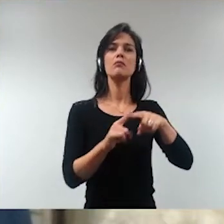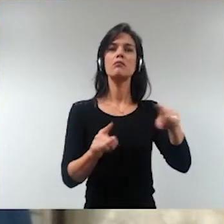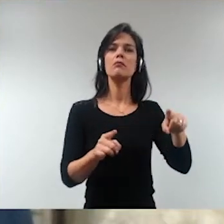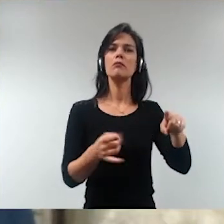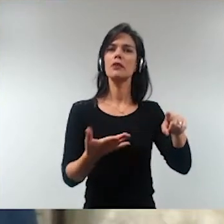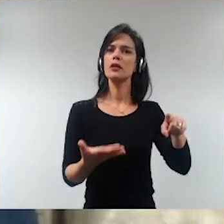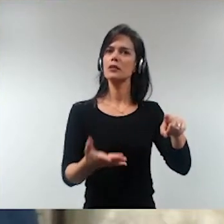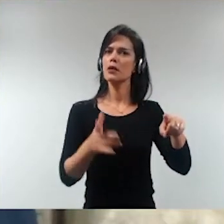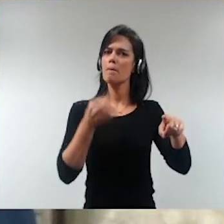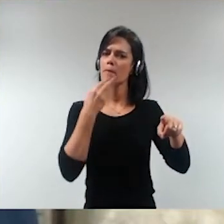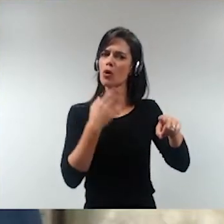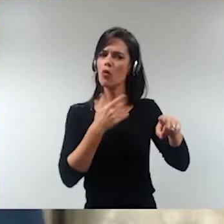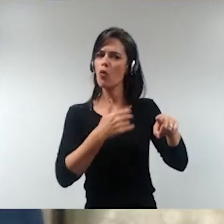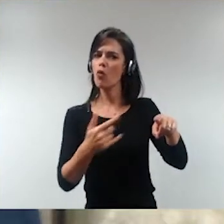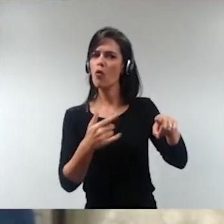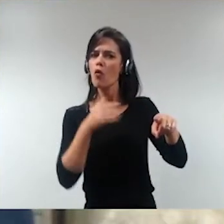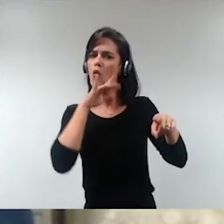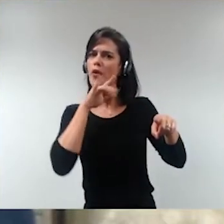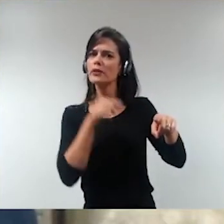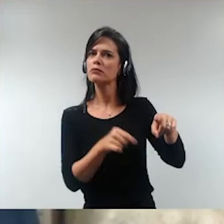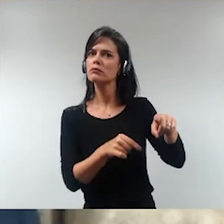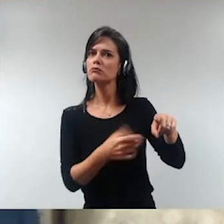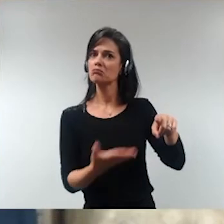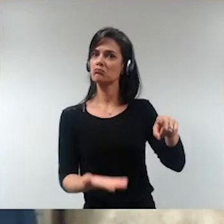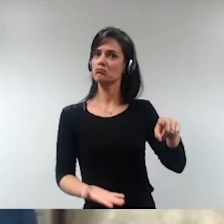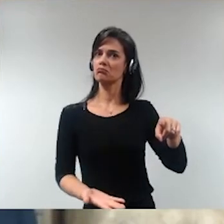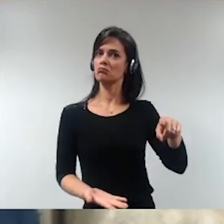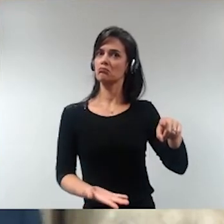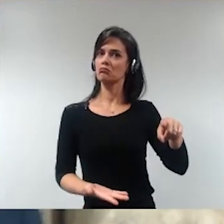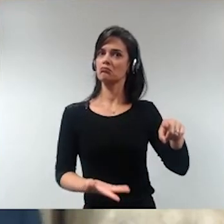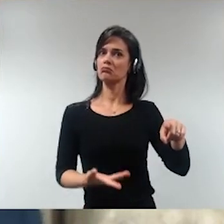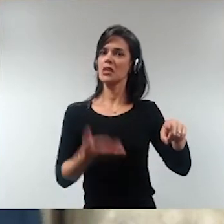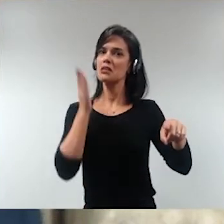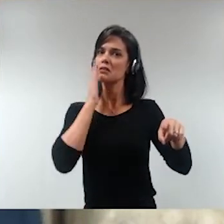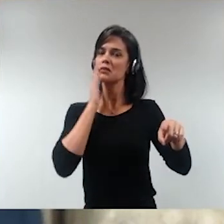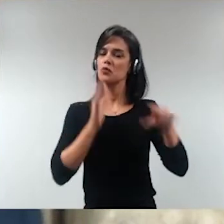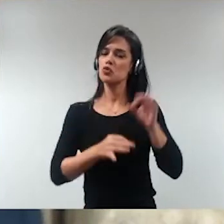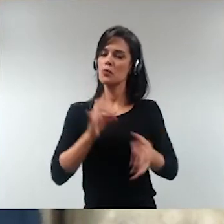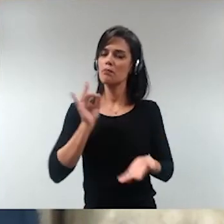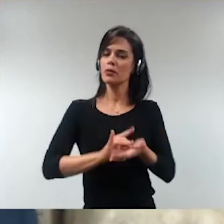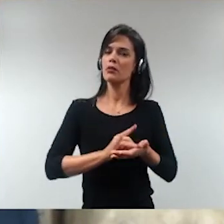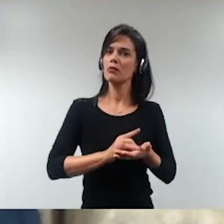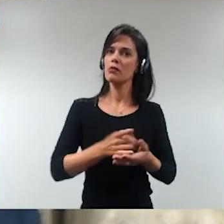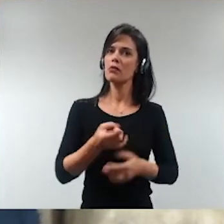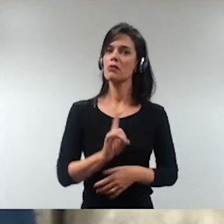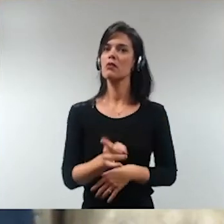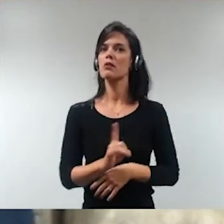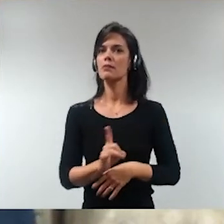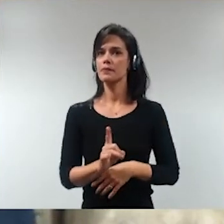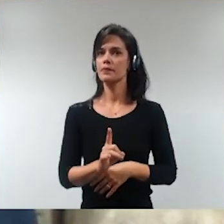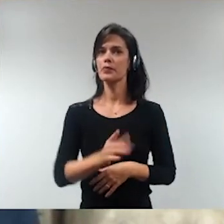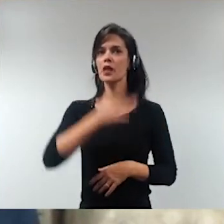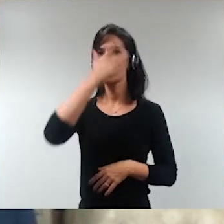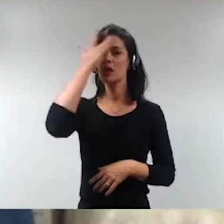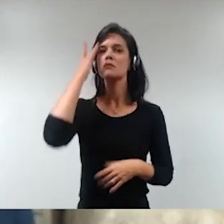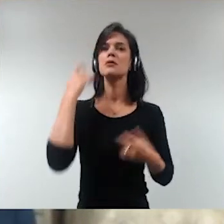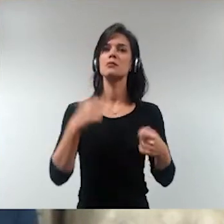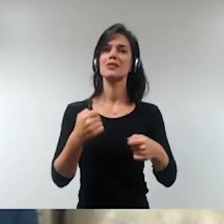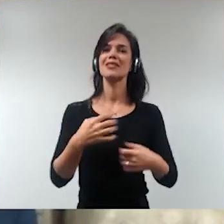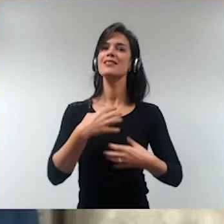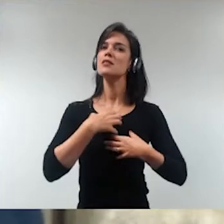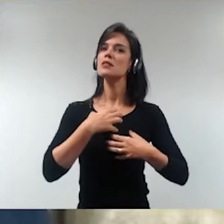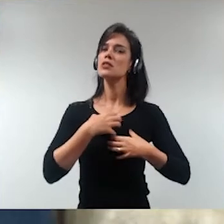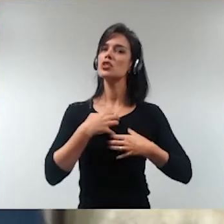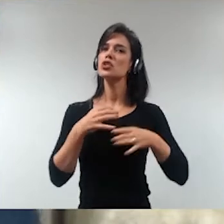único fator para a gente medir se o judiciário é eficiente ou não. É importante que as pessoas tenham a sensação de